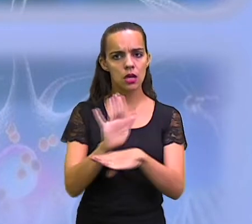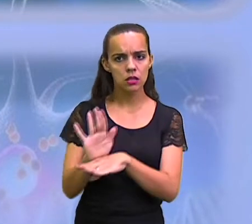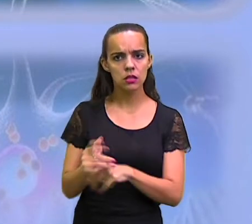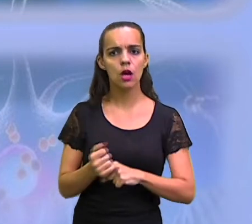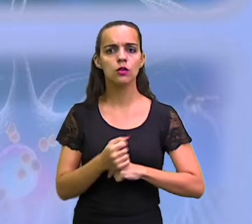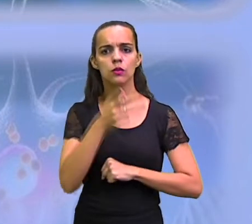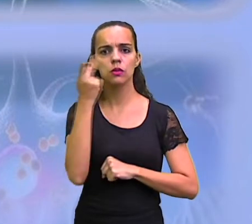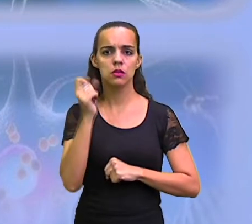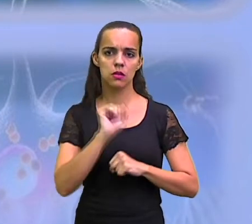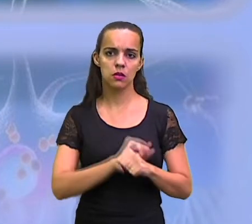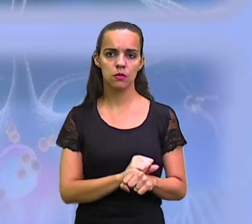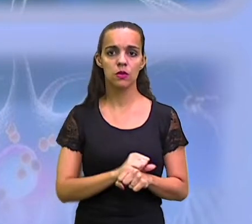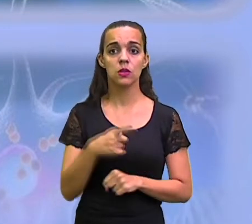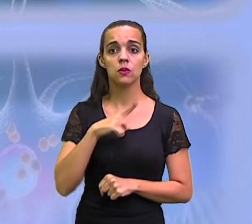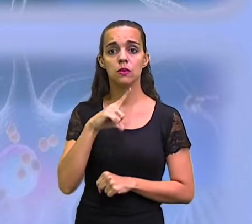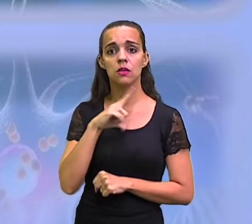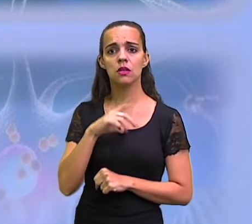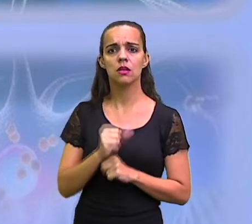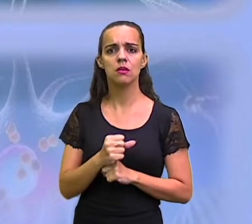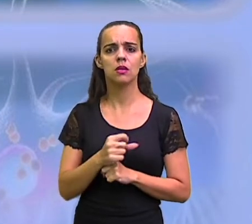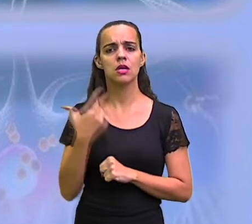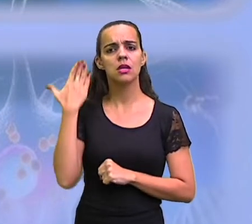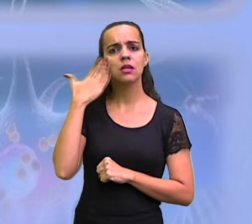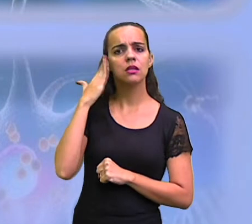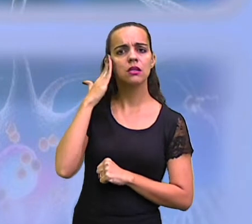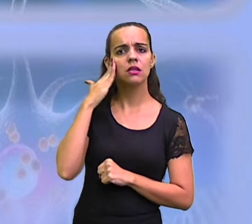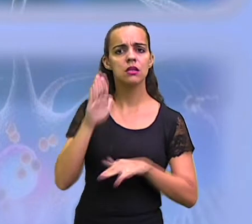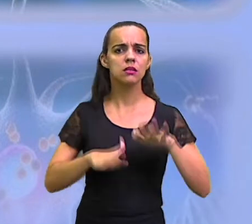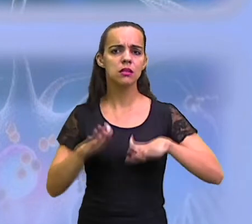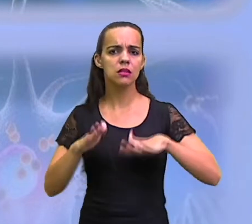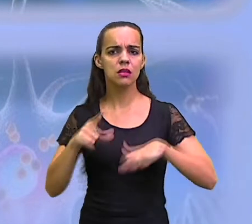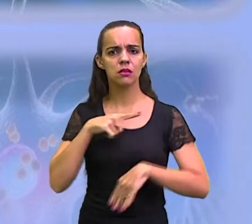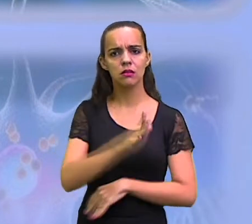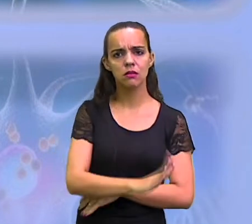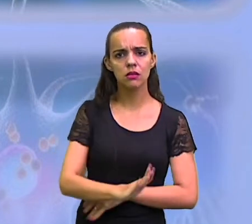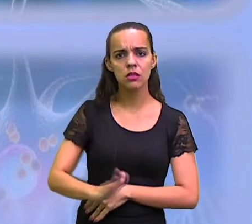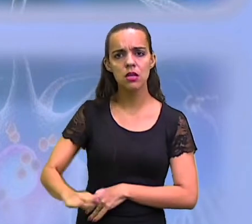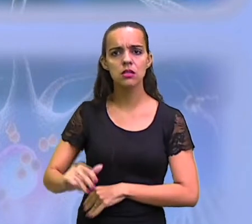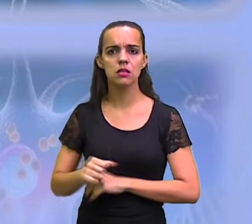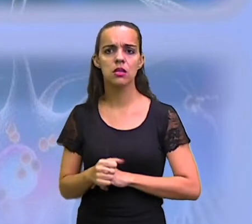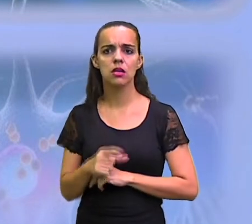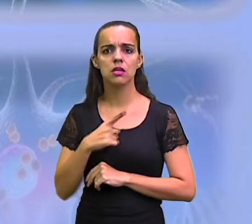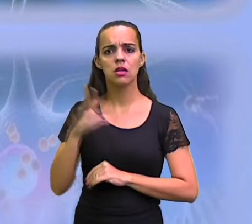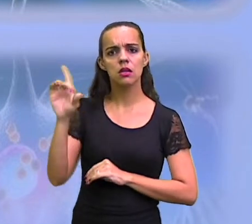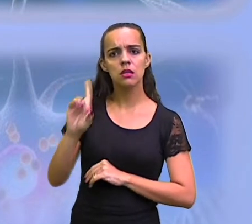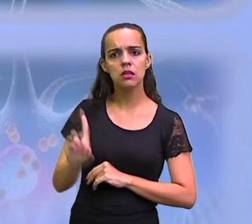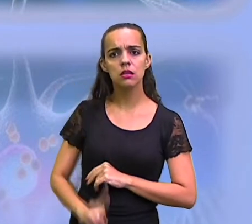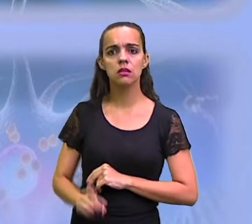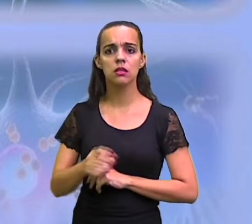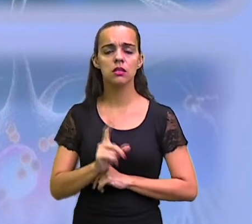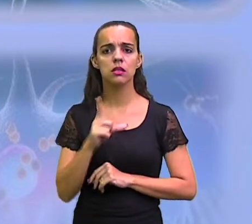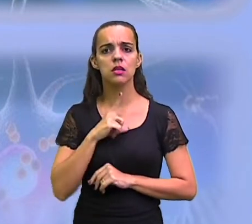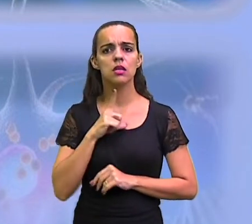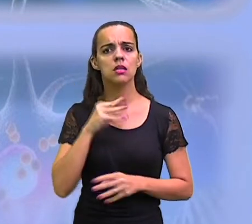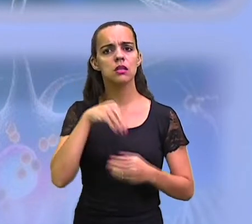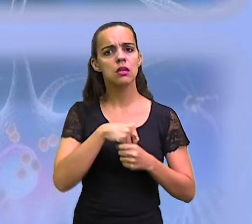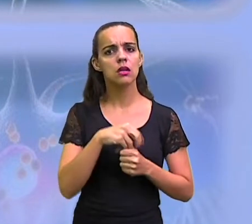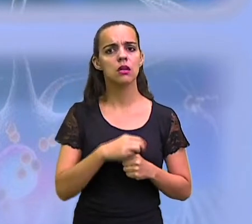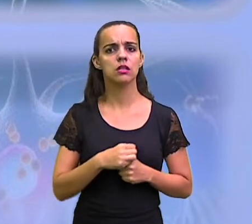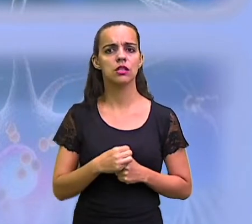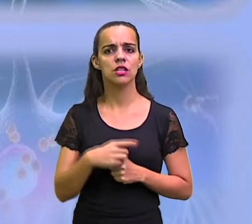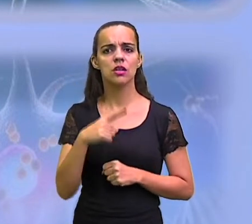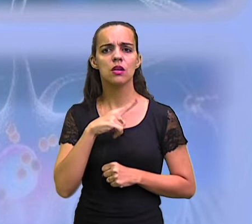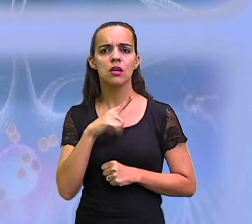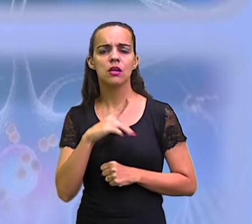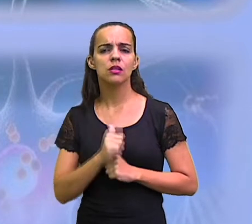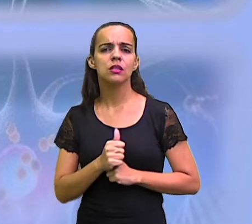o TDAH, que a gente até tem, né? Às vezes crianças, né, como vocês, que estão aí do outro lado da nossa telinha, o TOD,